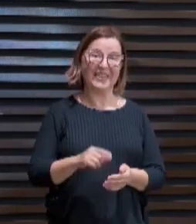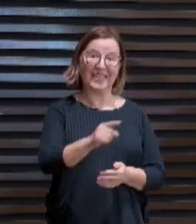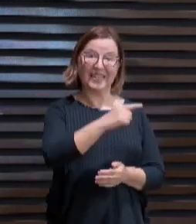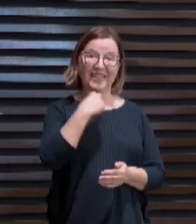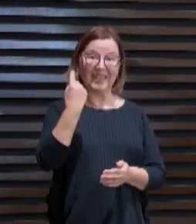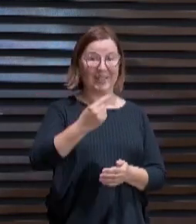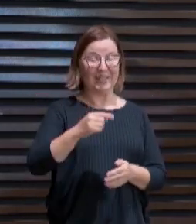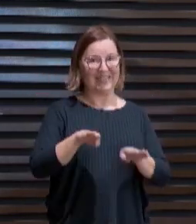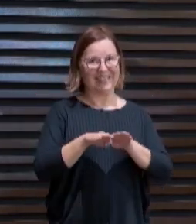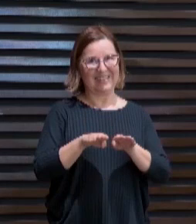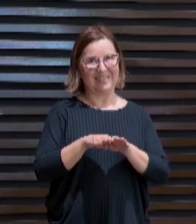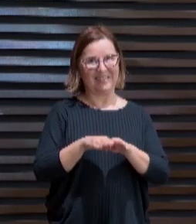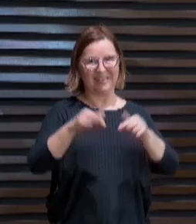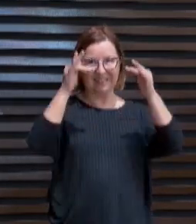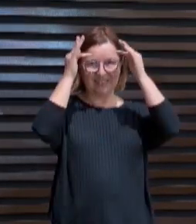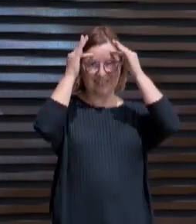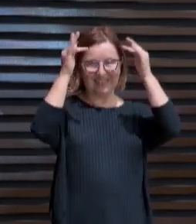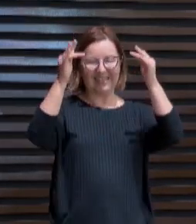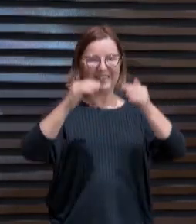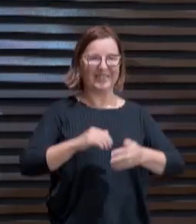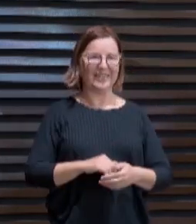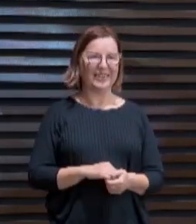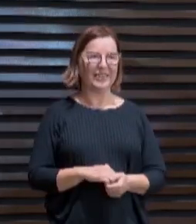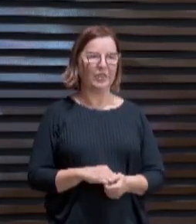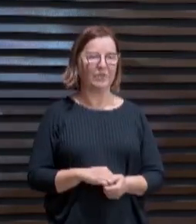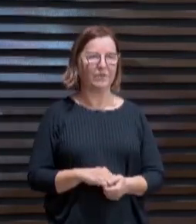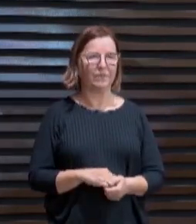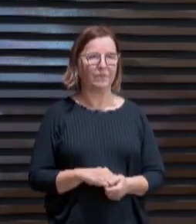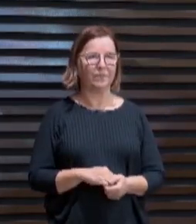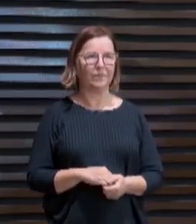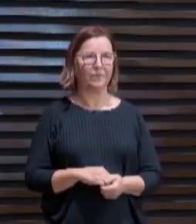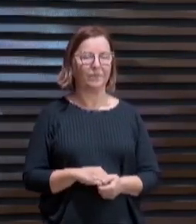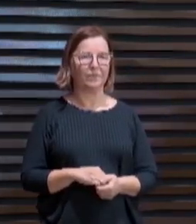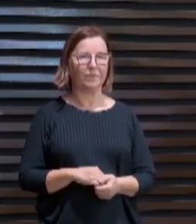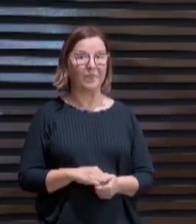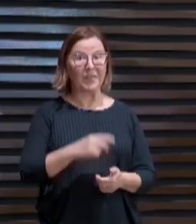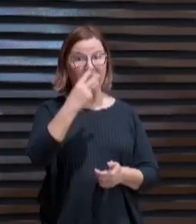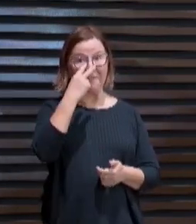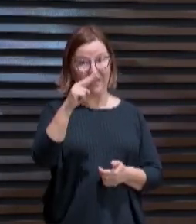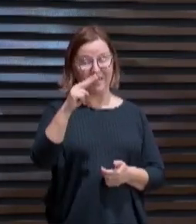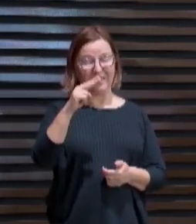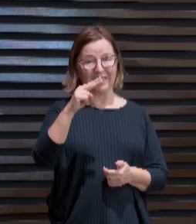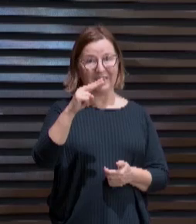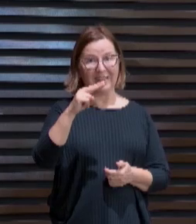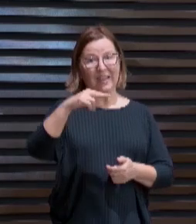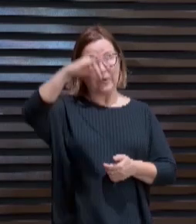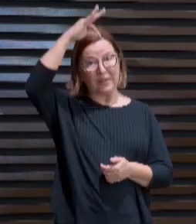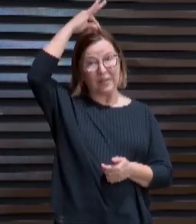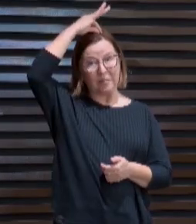feitos fiéis. Amém? Quem tem ouvidos, ouça o que o Espírito diz